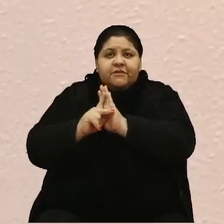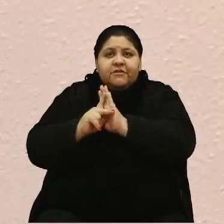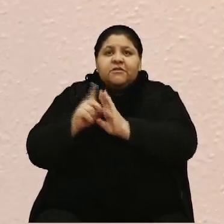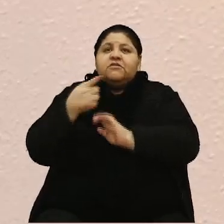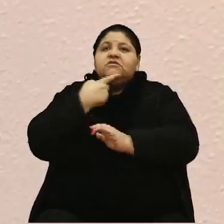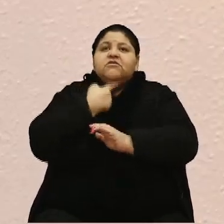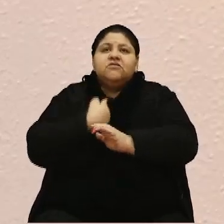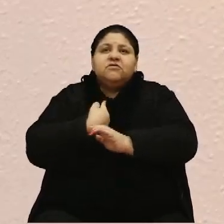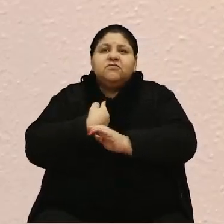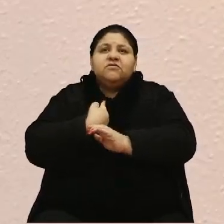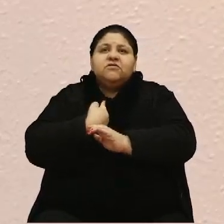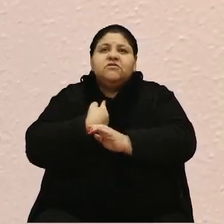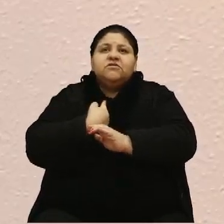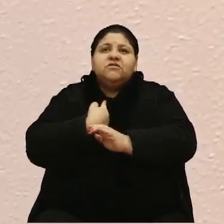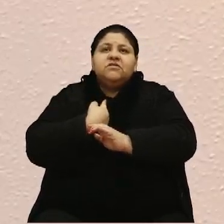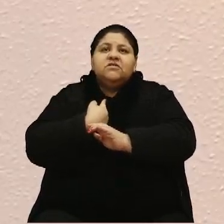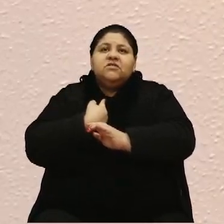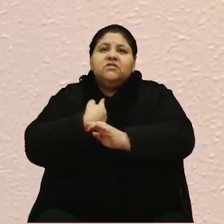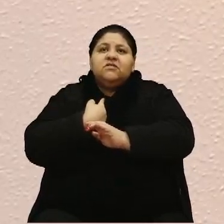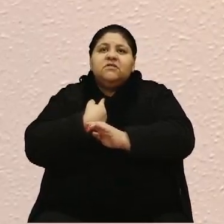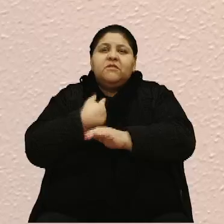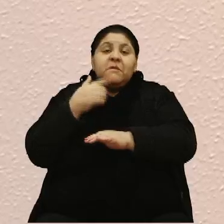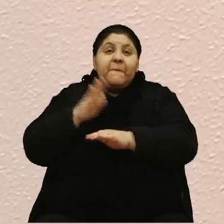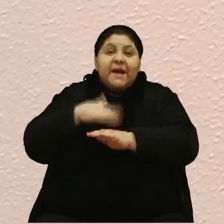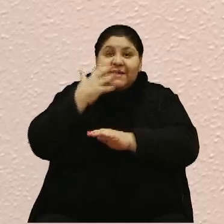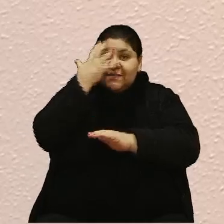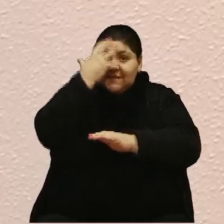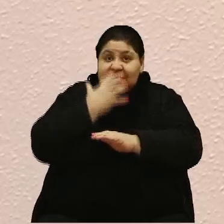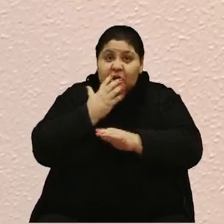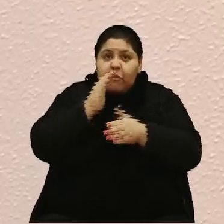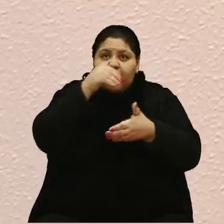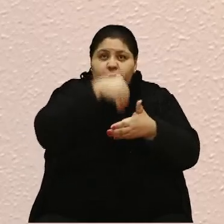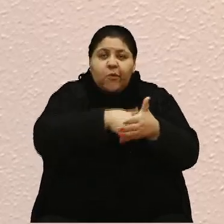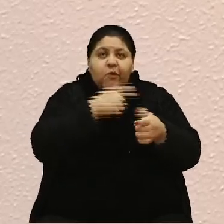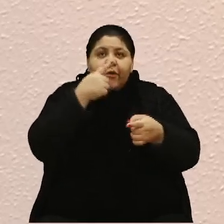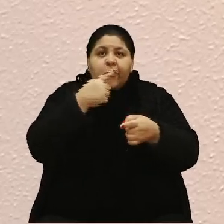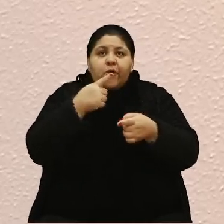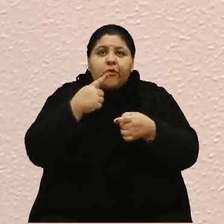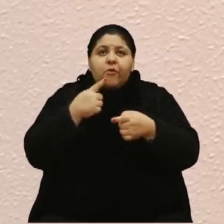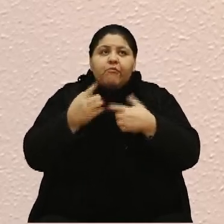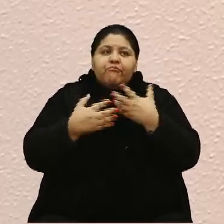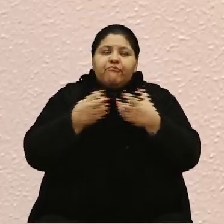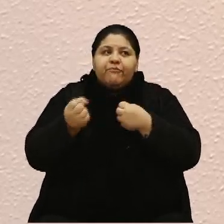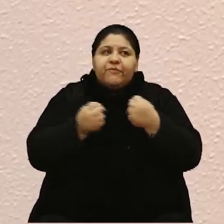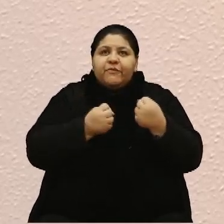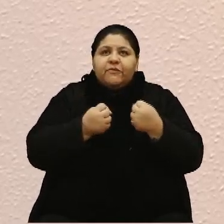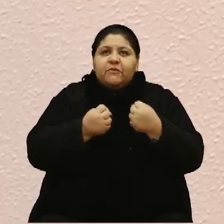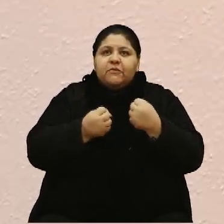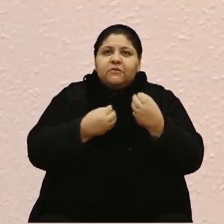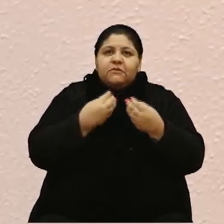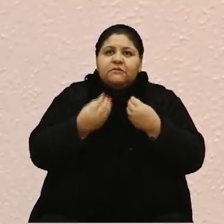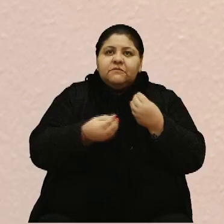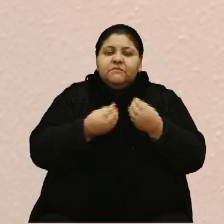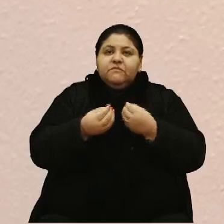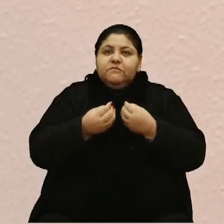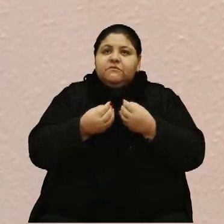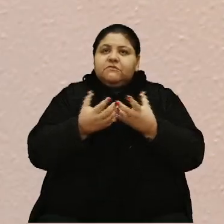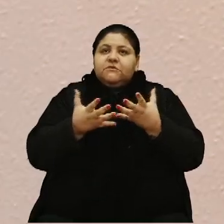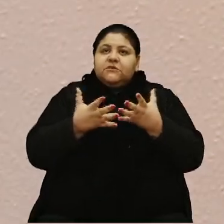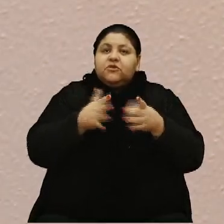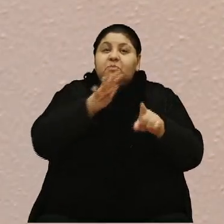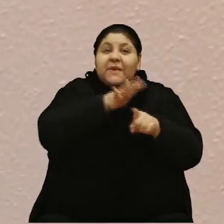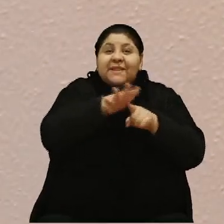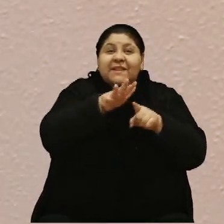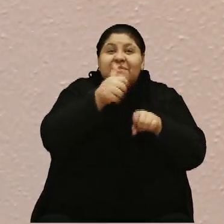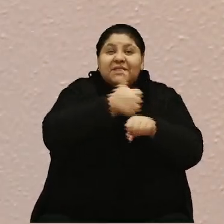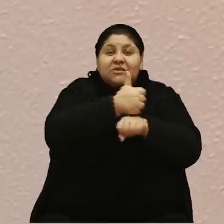que tivesse vindo de forma mais célere para essa casa, para votação, para que ele pudesse cobrir uma demanda de profissionais até